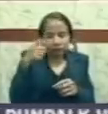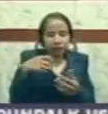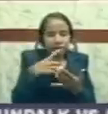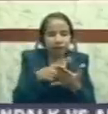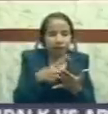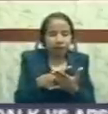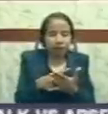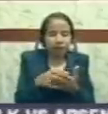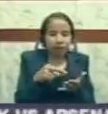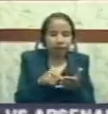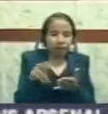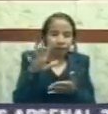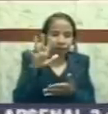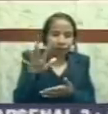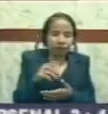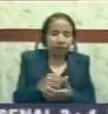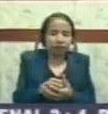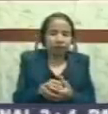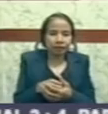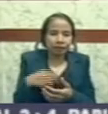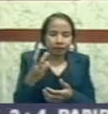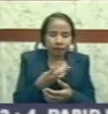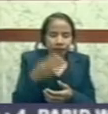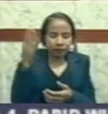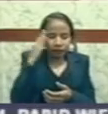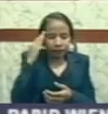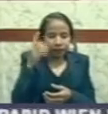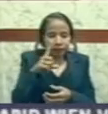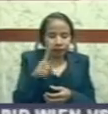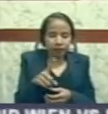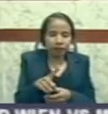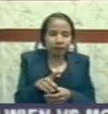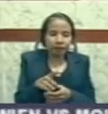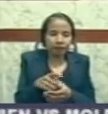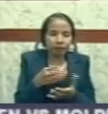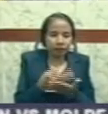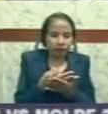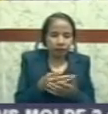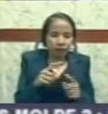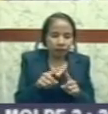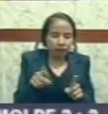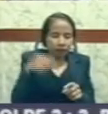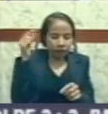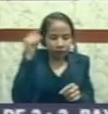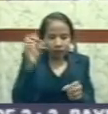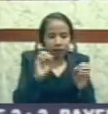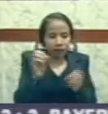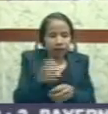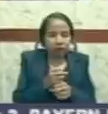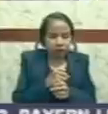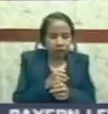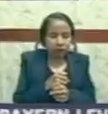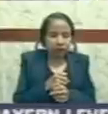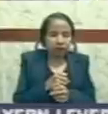proposta número 5, a minha hoje não ainda canta que transição, né? Mas bem, o governo hoje lá cima, bem, lá é problema, a minha cara comenta, a